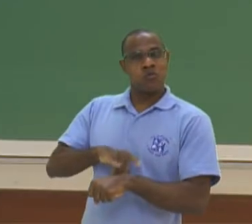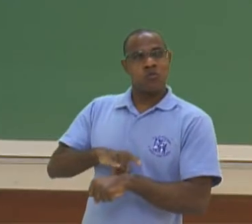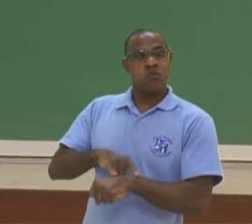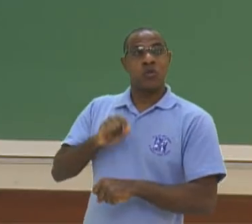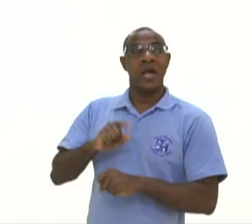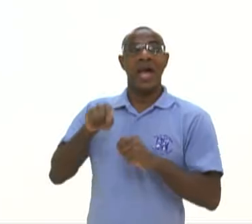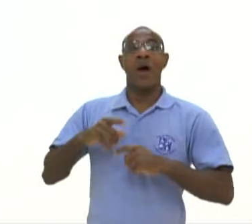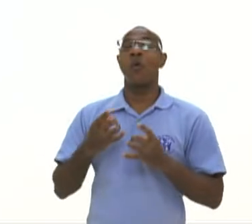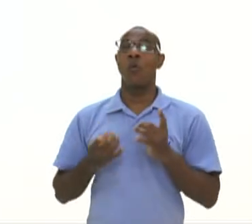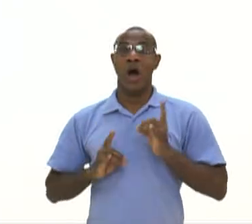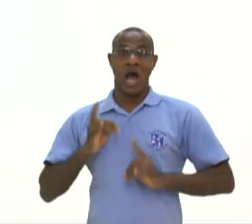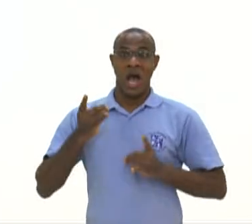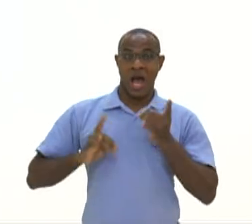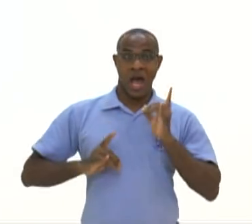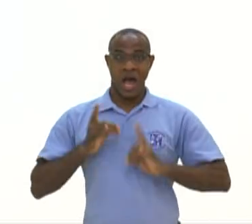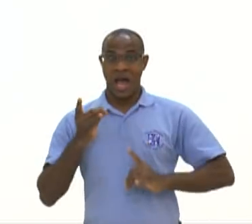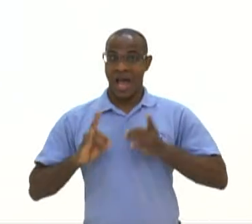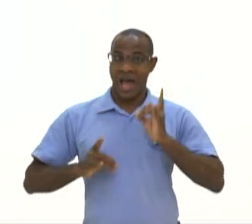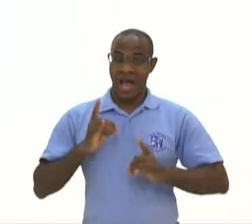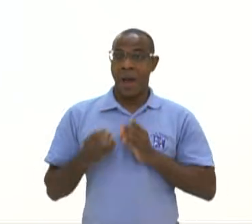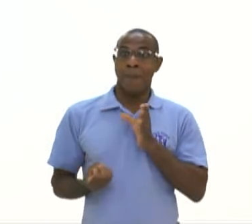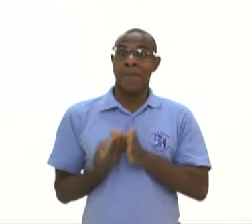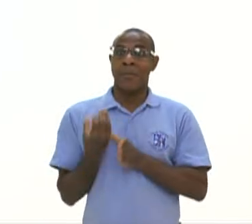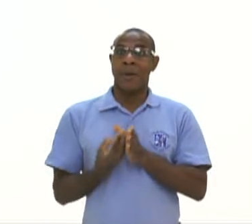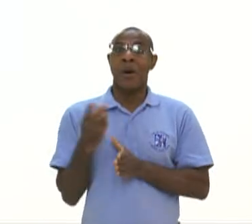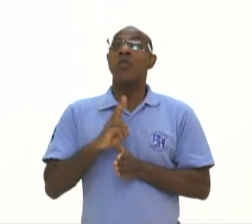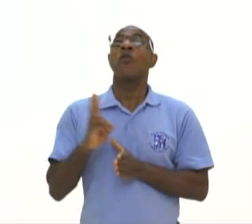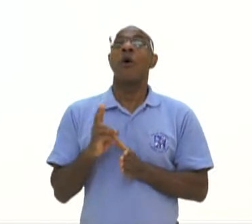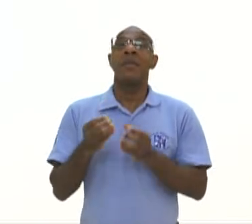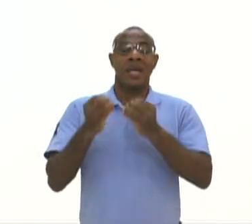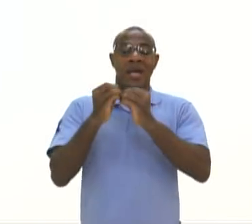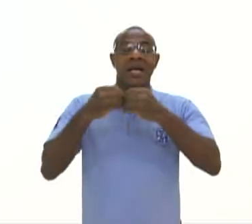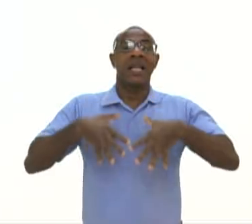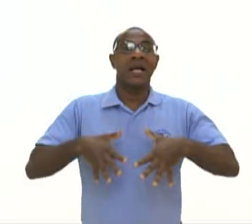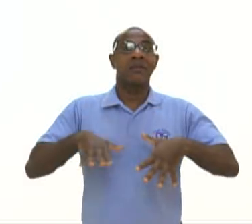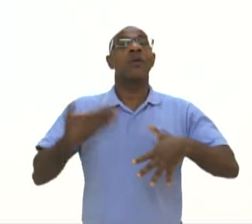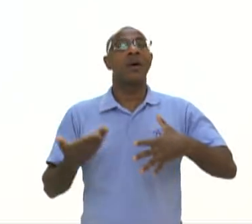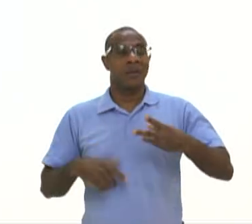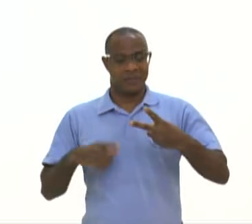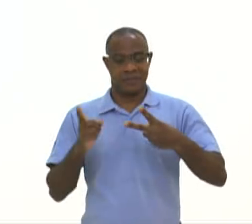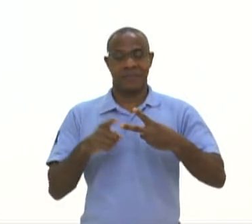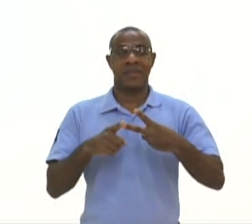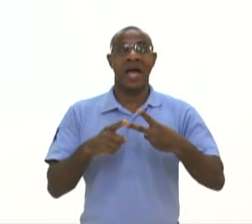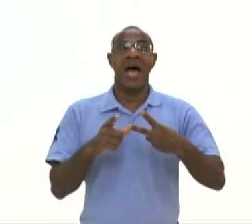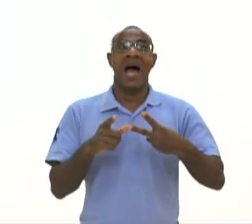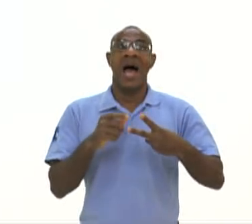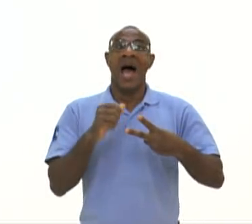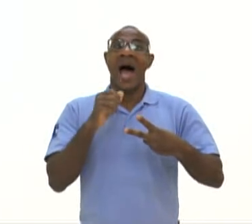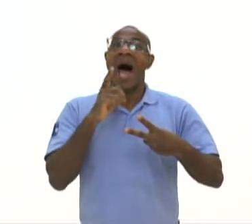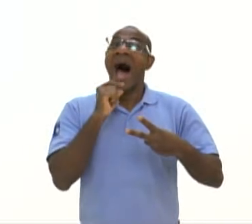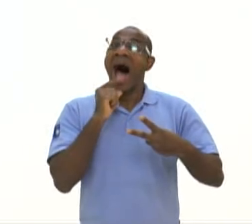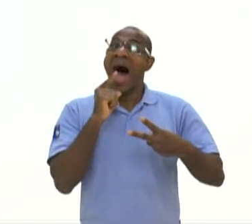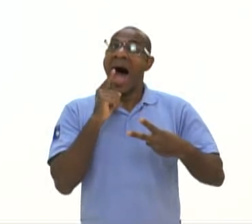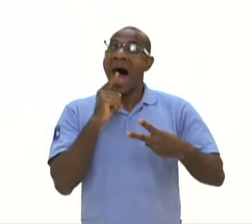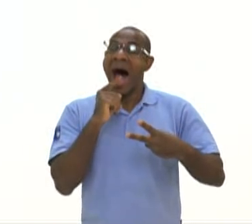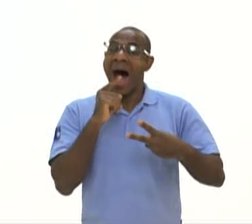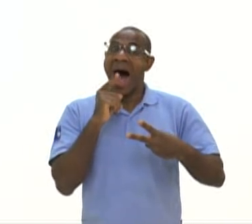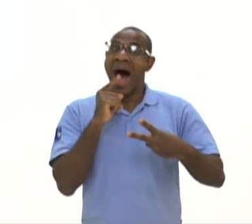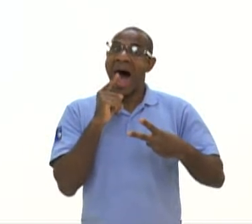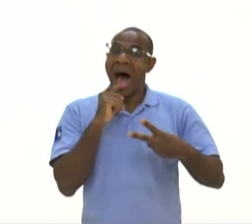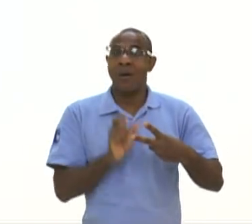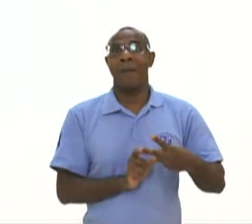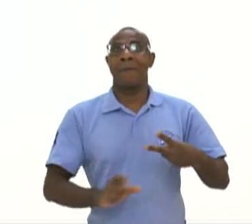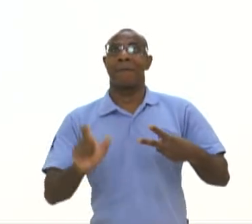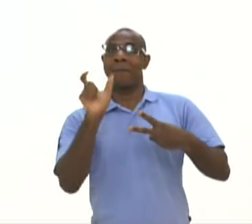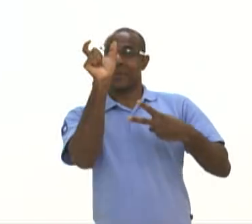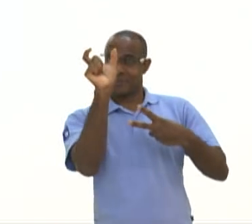produzido pela... Então, a gente acabou de ver o nome da glândula, né? A ingestão de água, daí tem uma palavrinha que